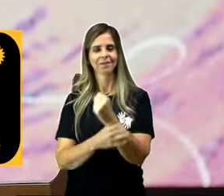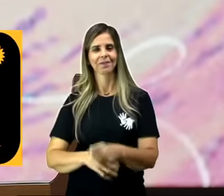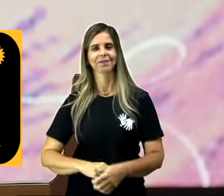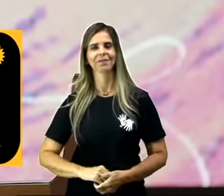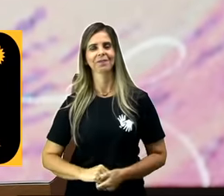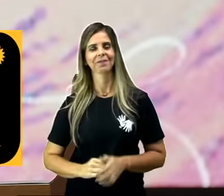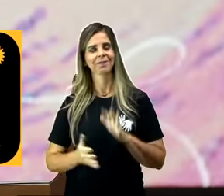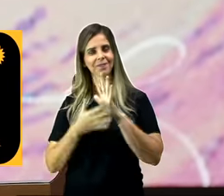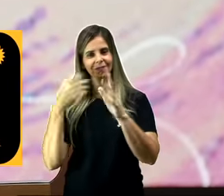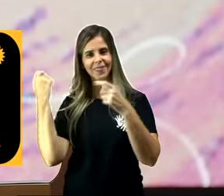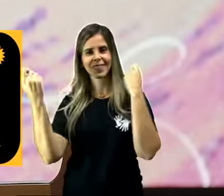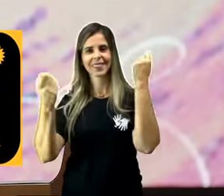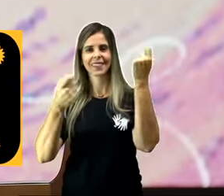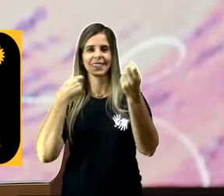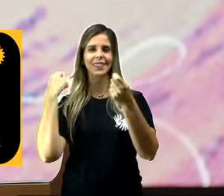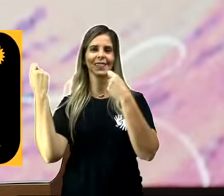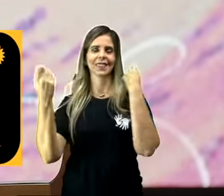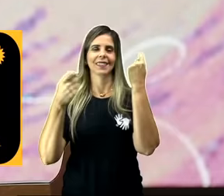Aleluia.